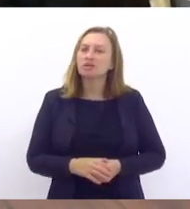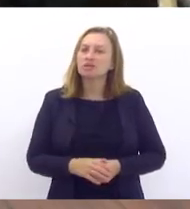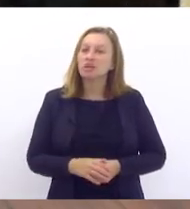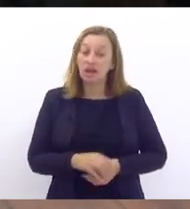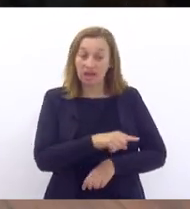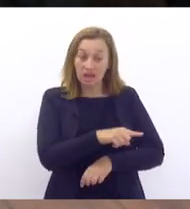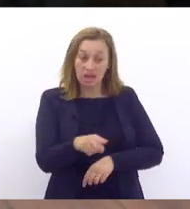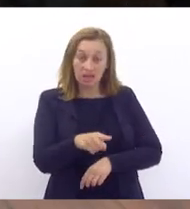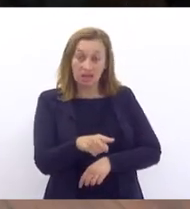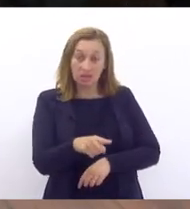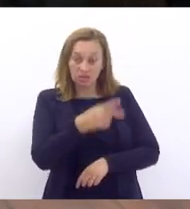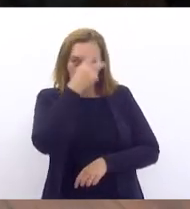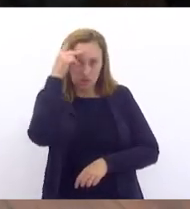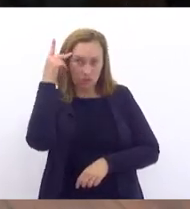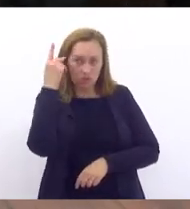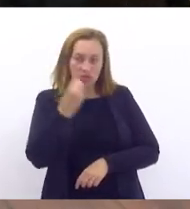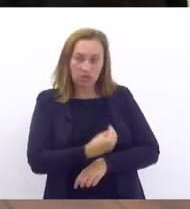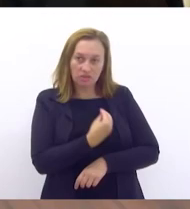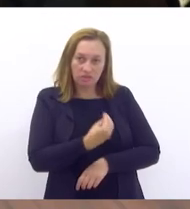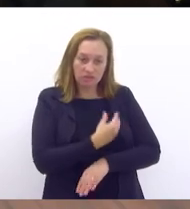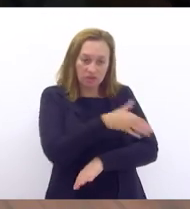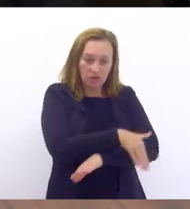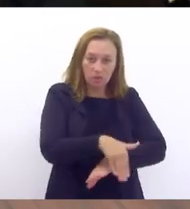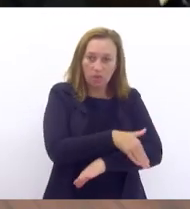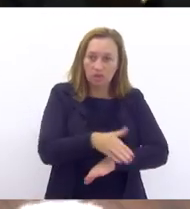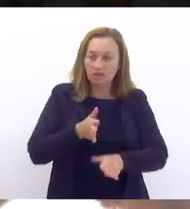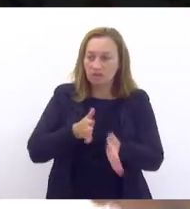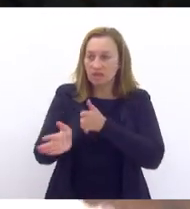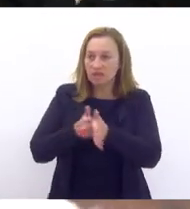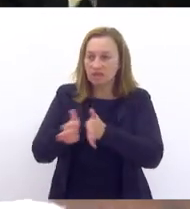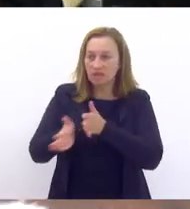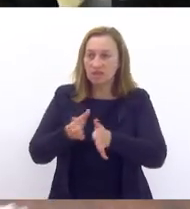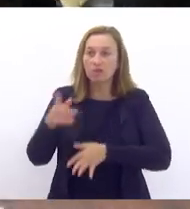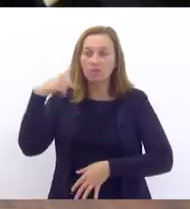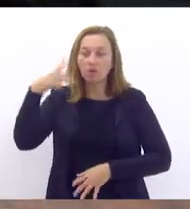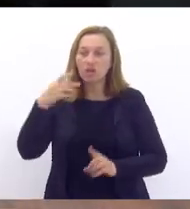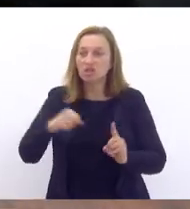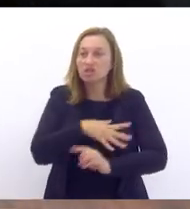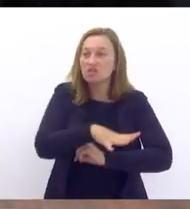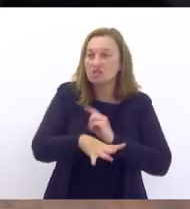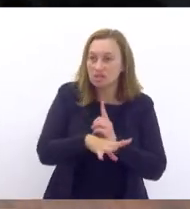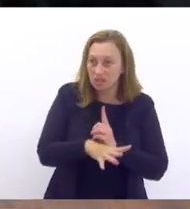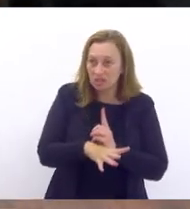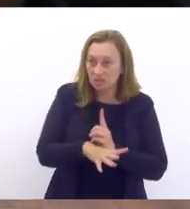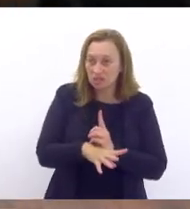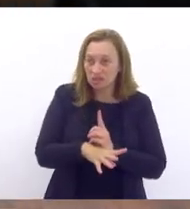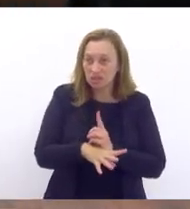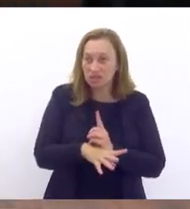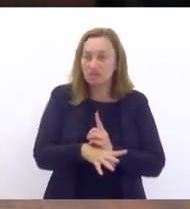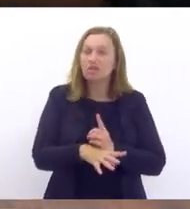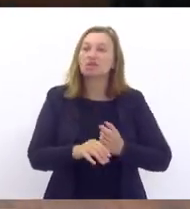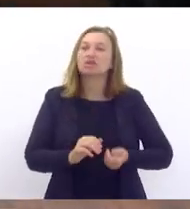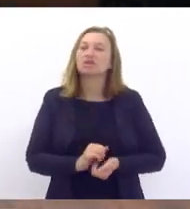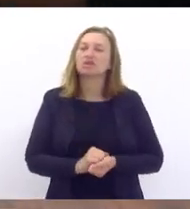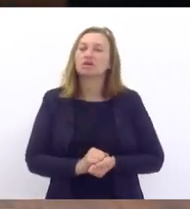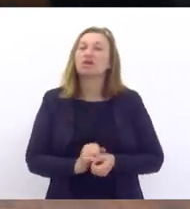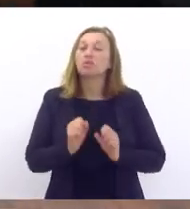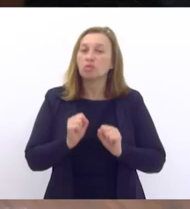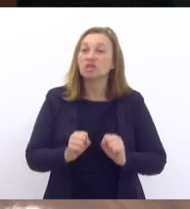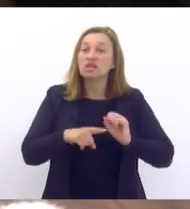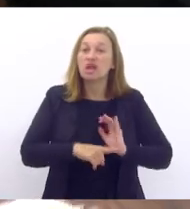para que aquelas pessoas que ali estavam tivessem acesso às políticas sociais, às políticas socioassistenciais, que